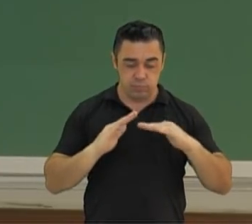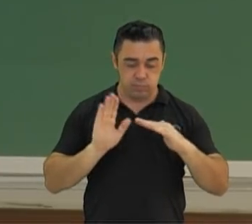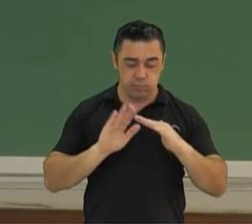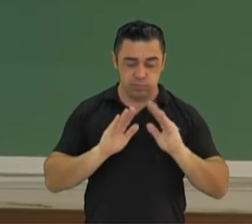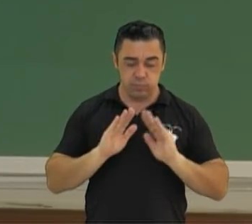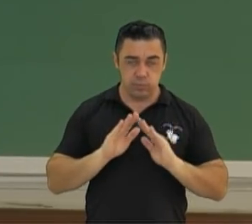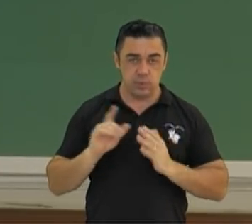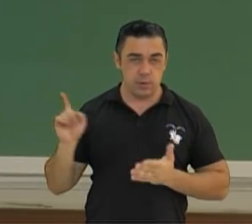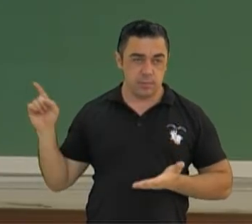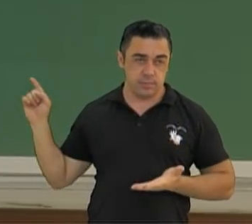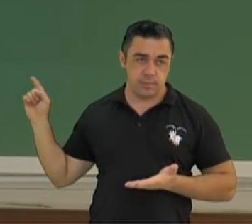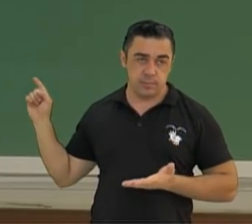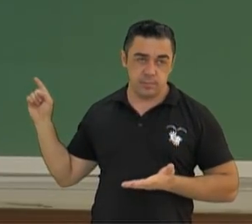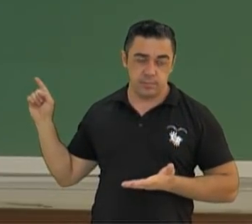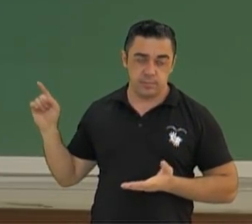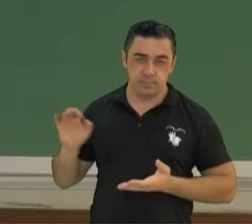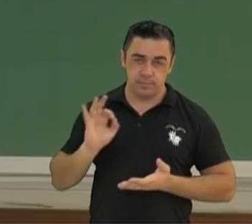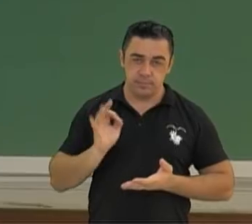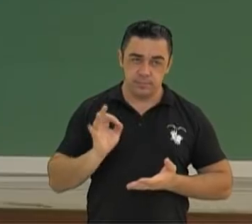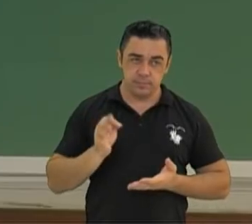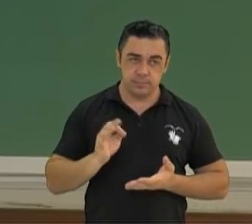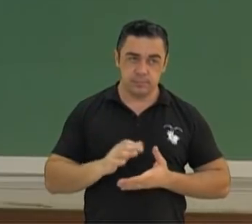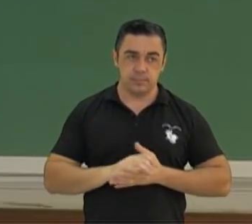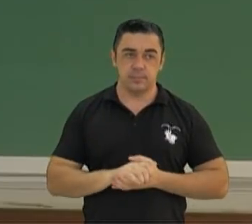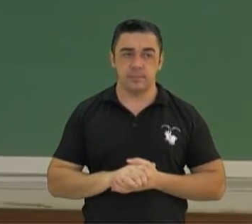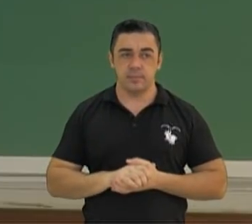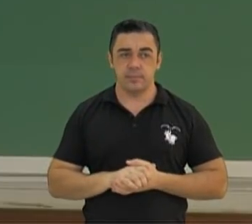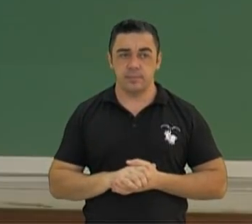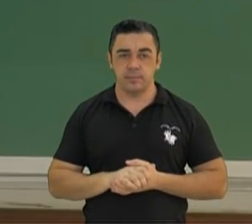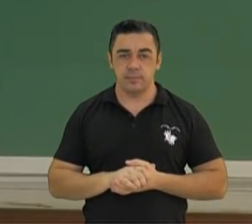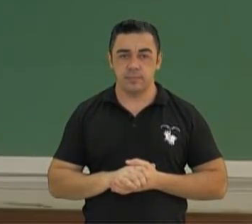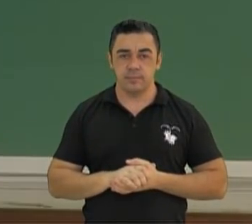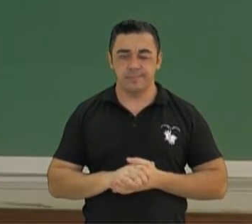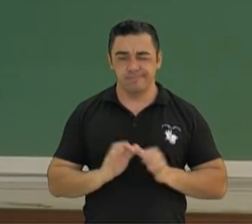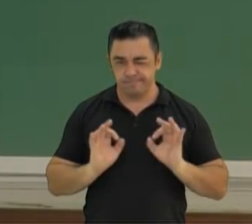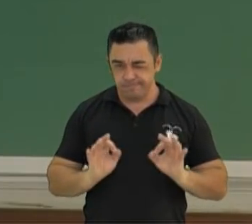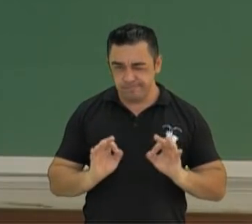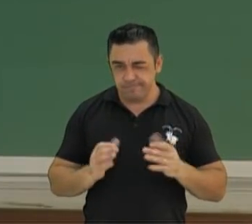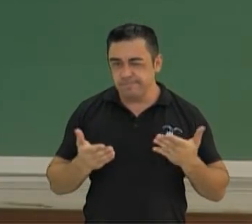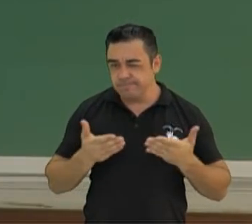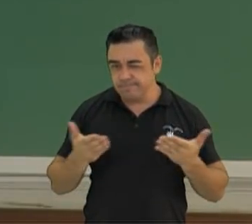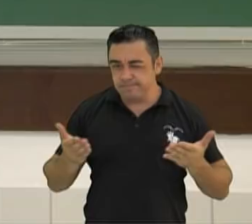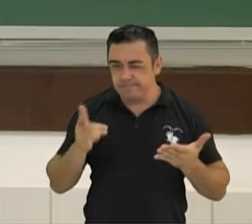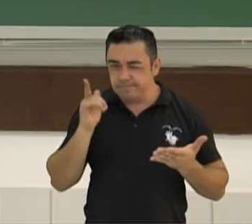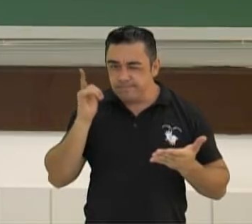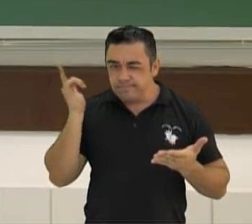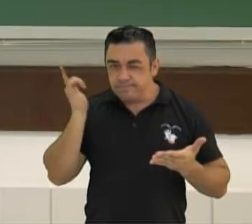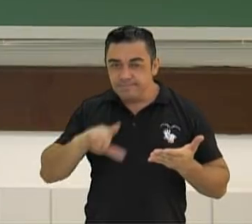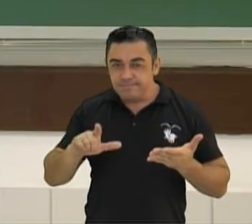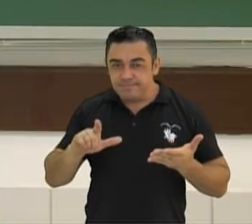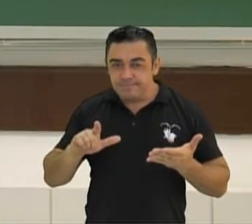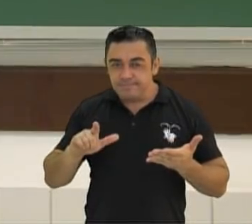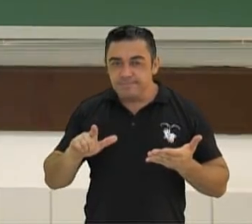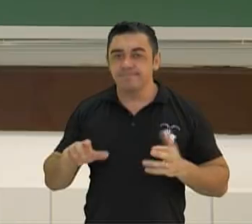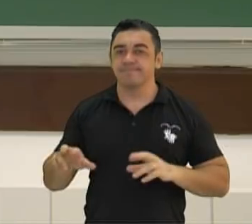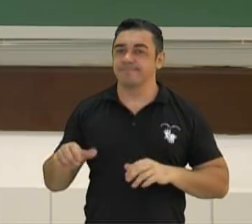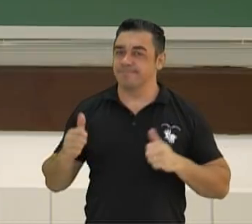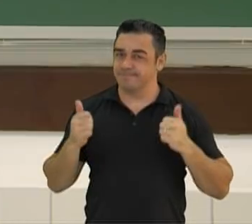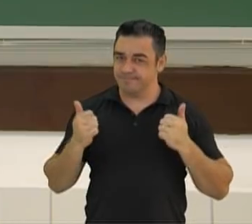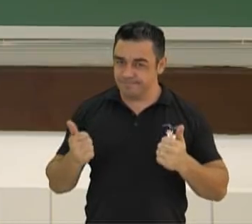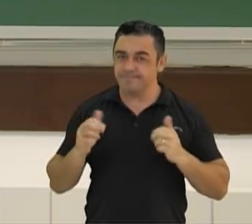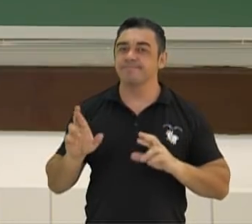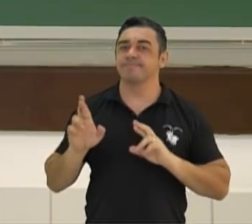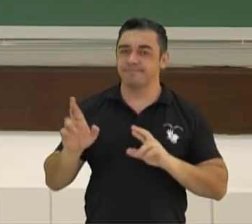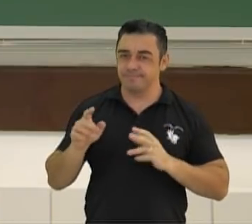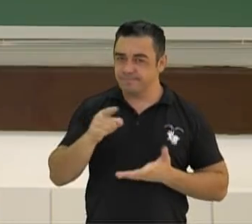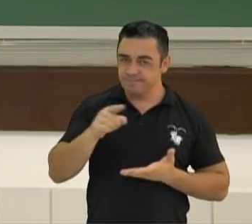nossa pirâmide é 35 centímetros quadrados. E aí, vocês conseguiram fazer?